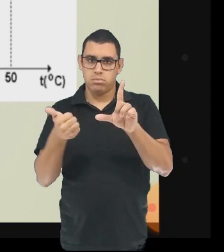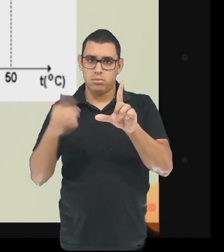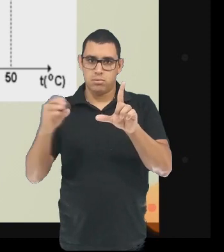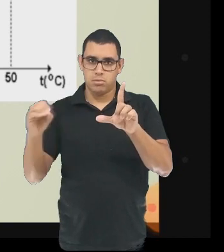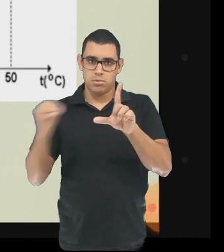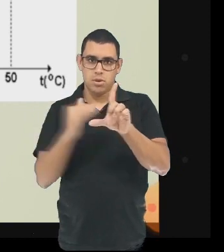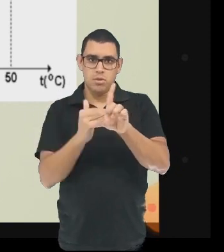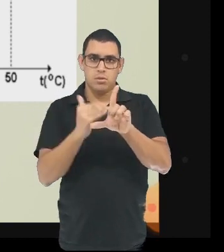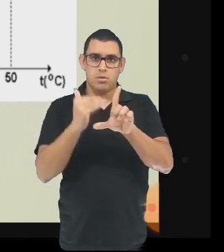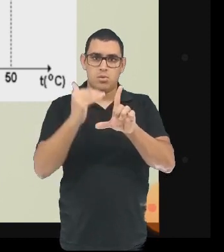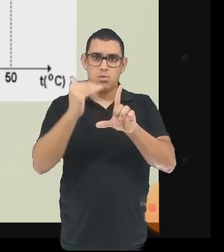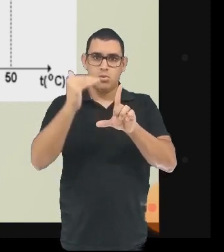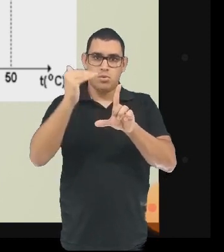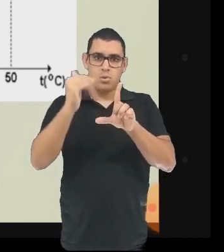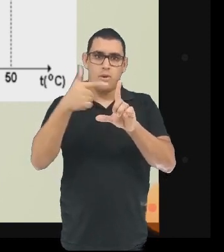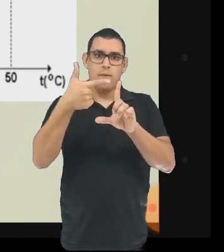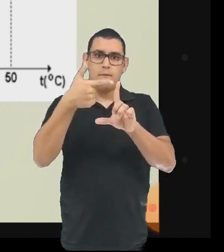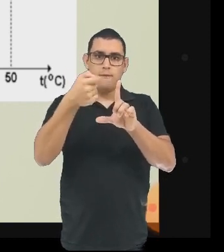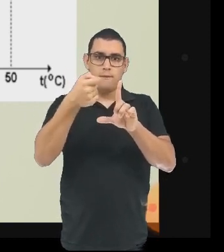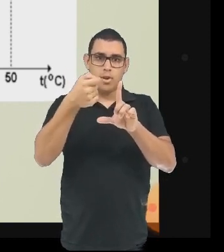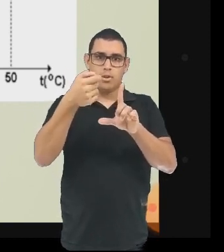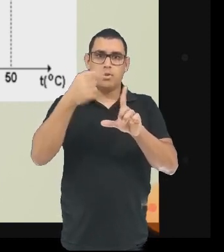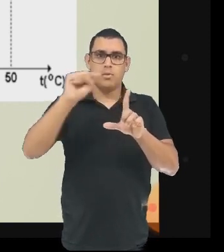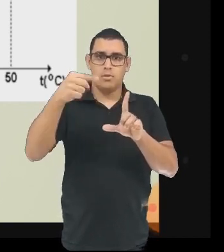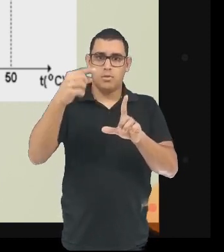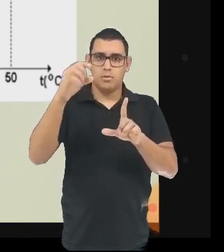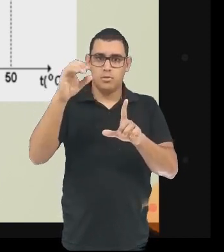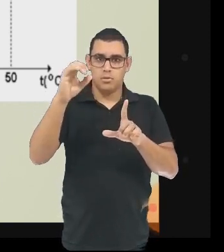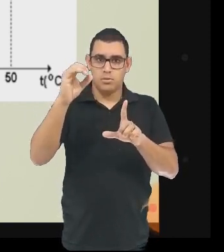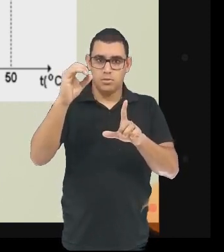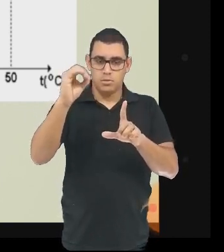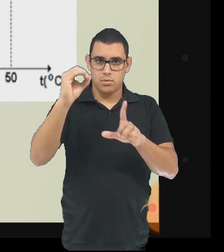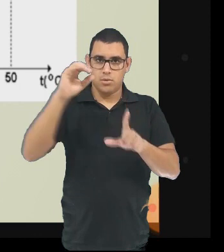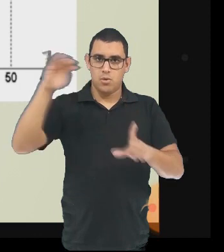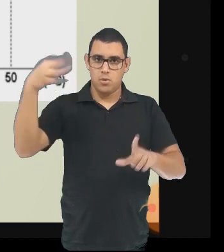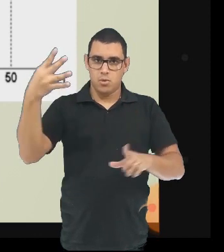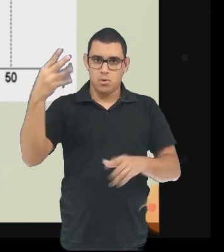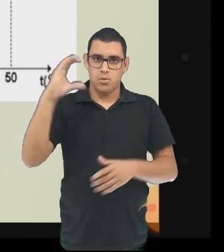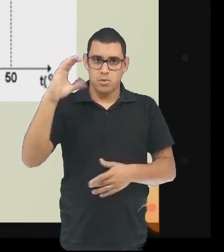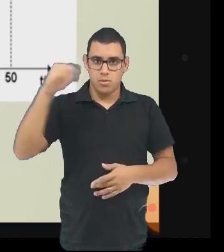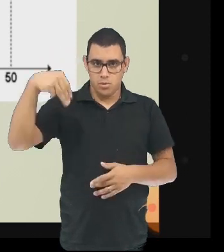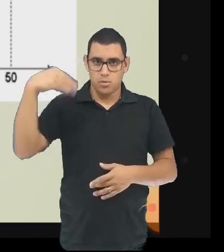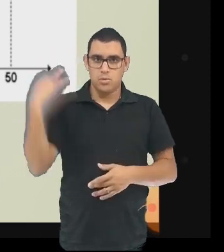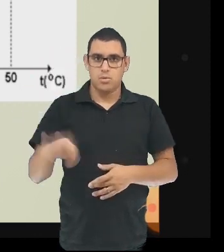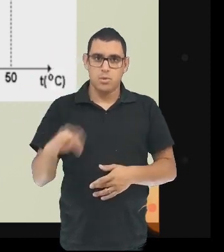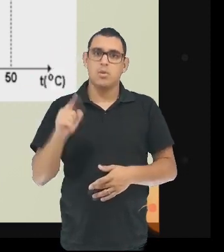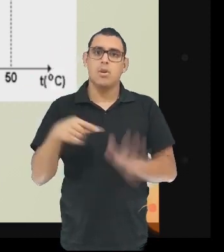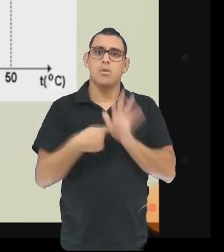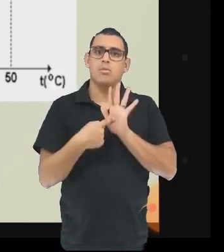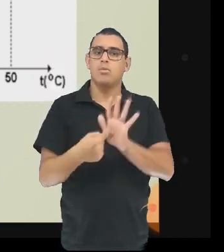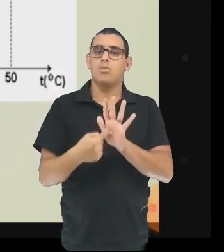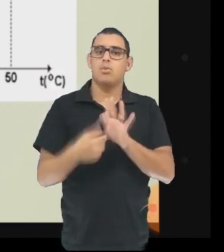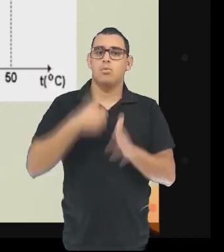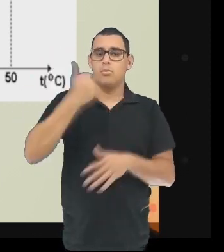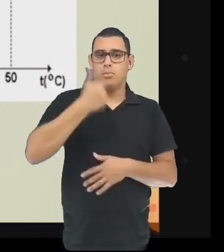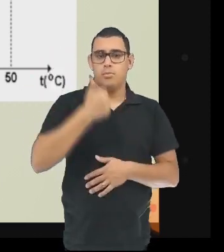após o aquecimento ele passou a ter um comprimento final de 20,04 centímetros. Então, essa é a representação